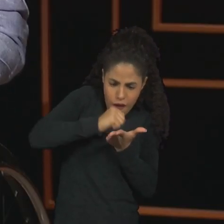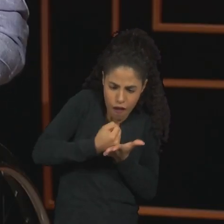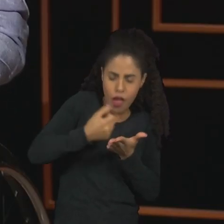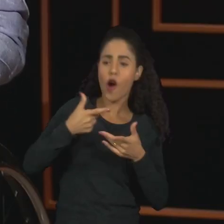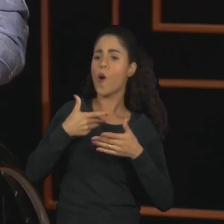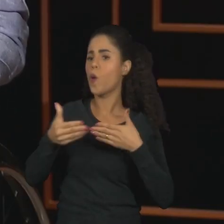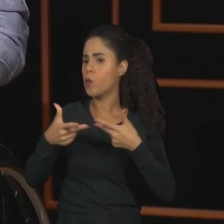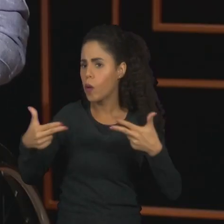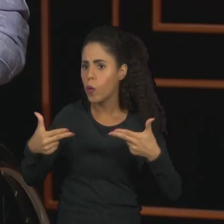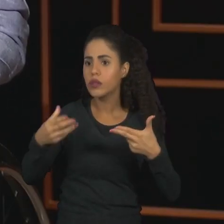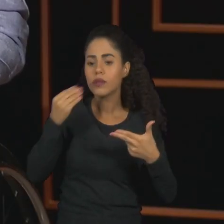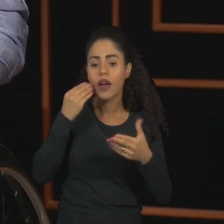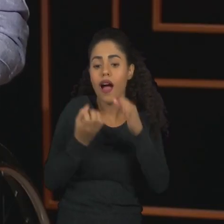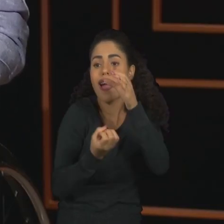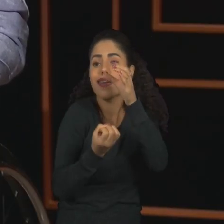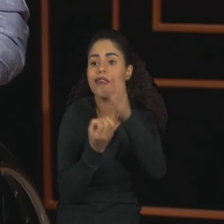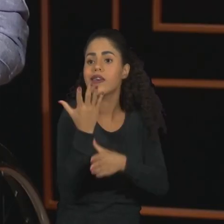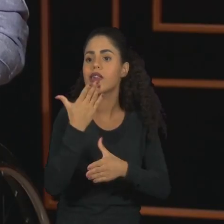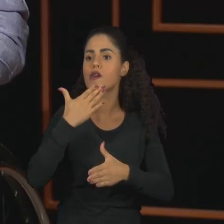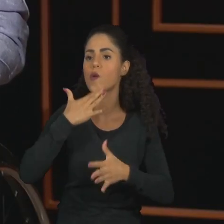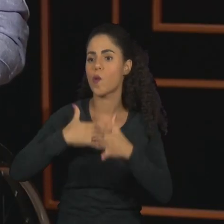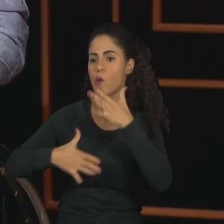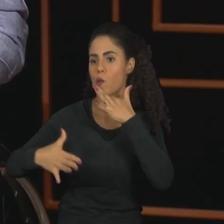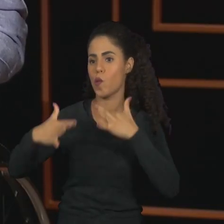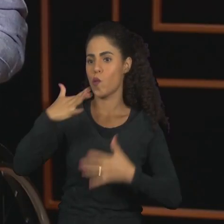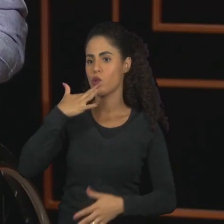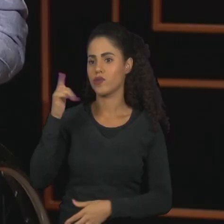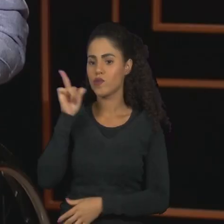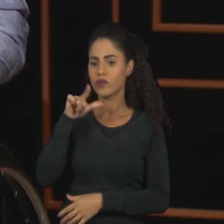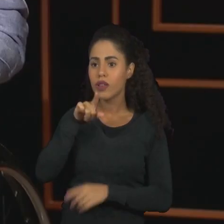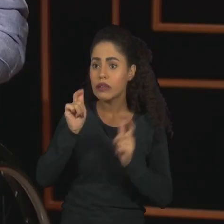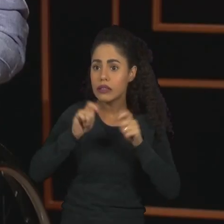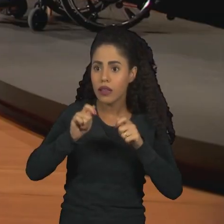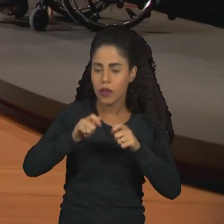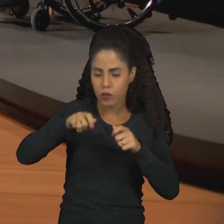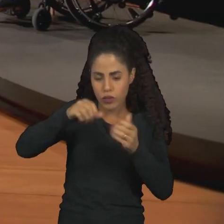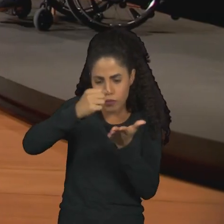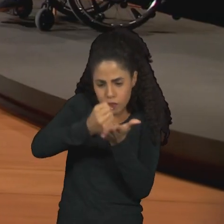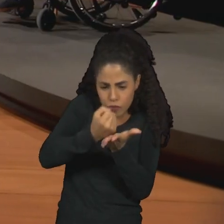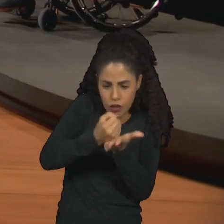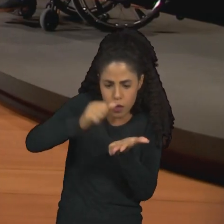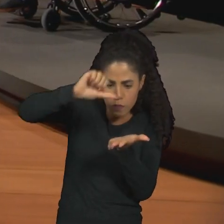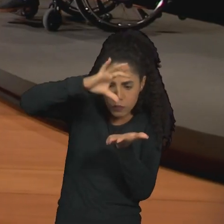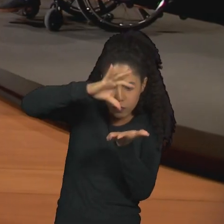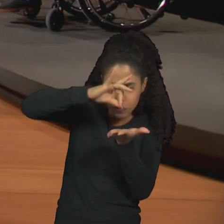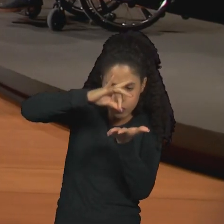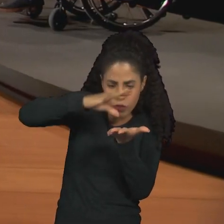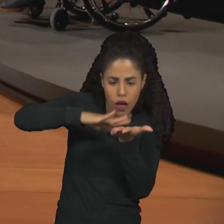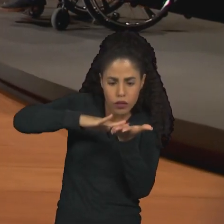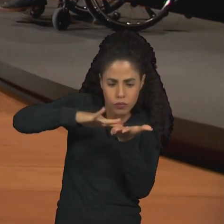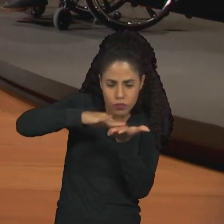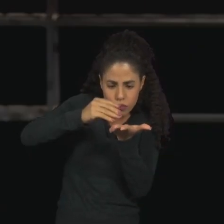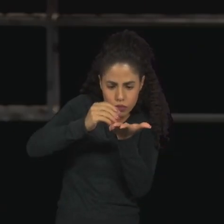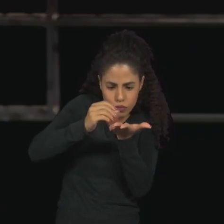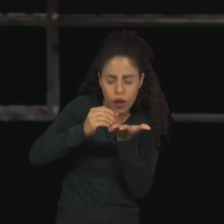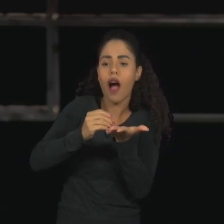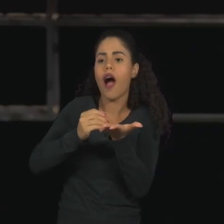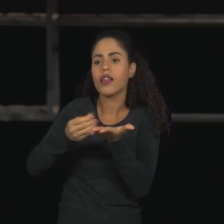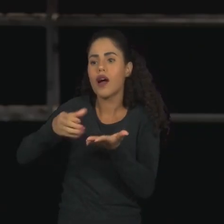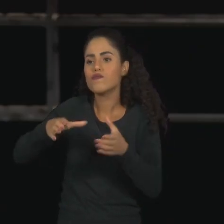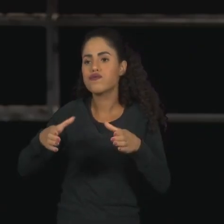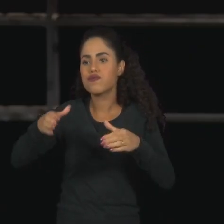algum elemento que dissolva e que agregue. Está feito a